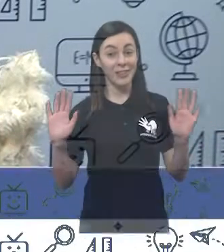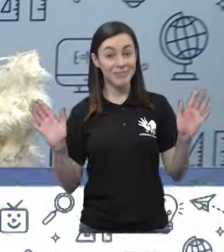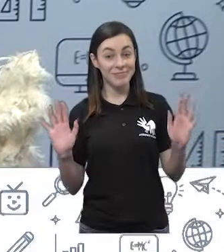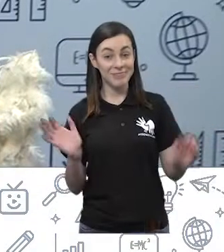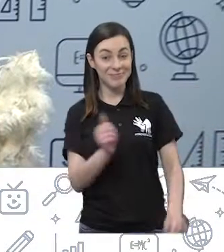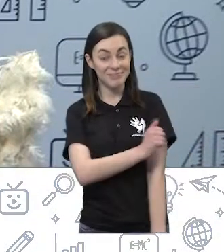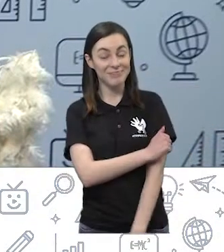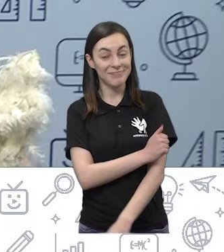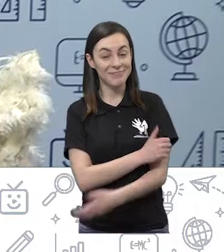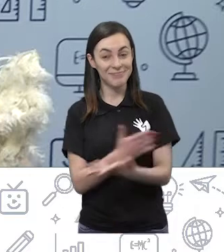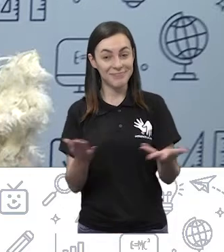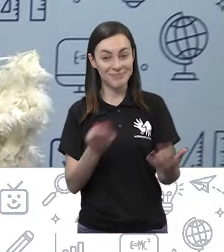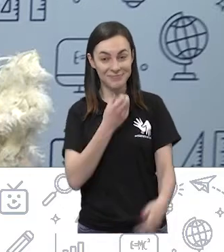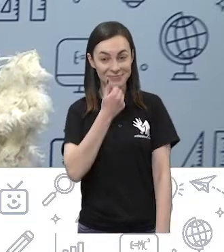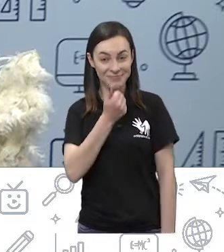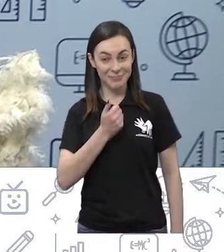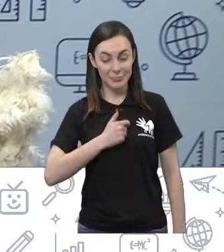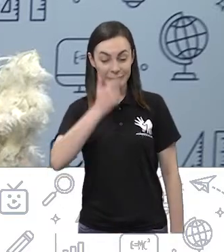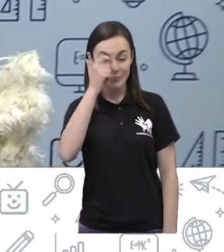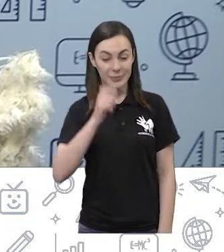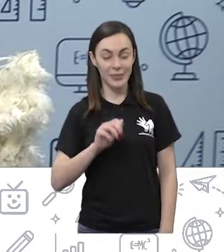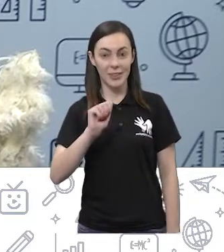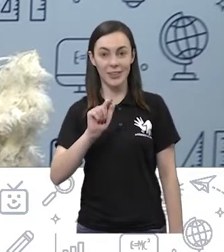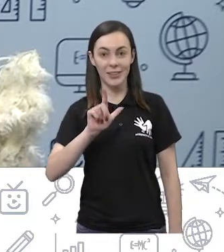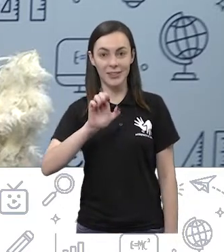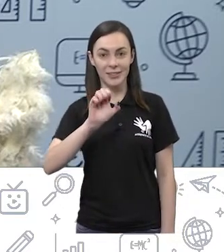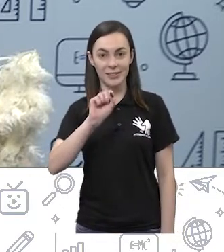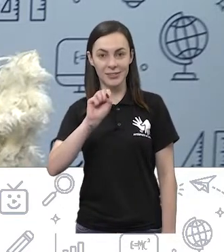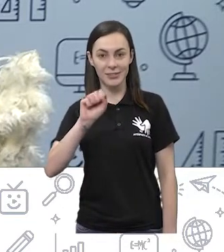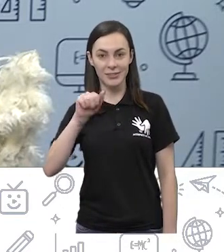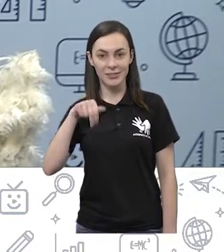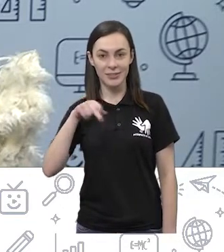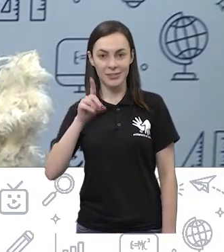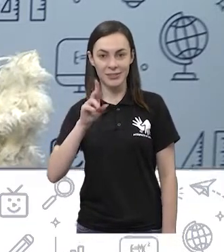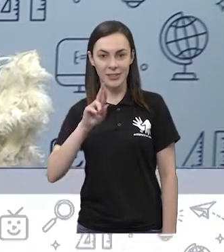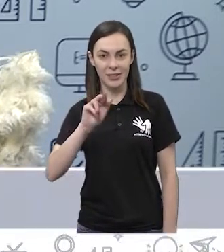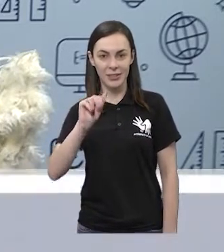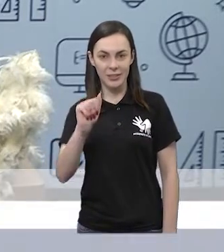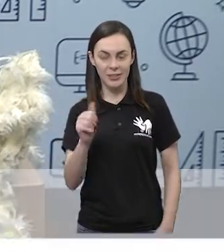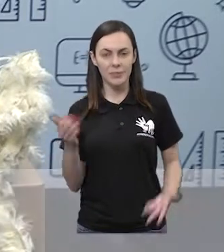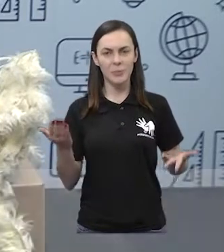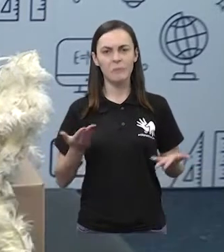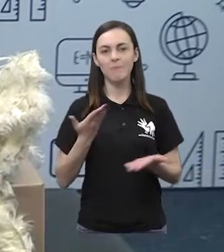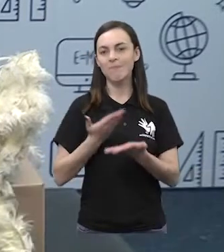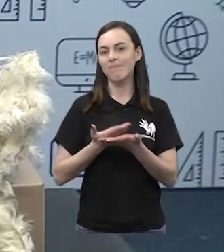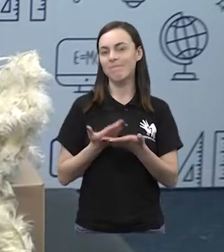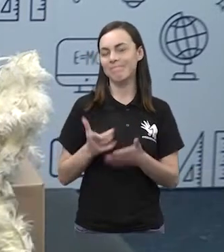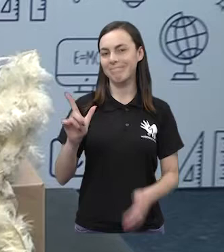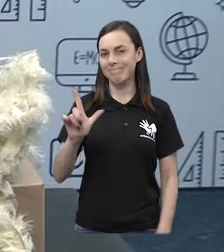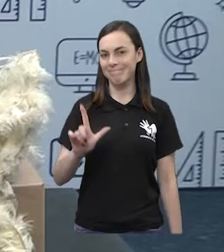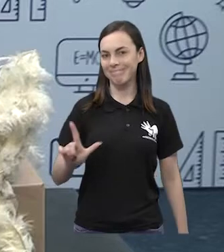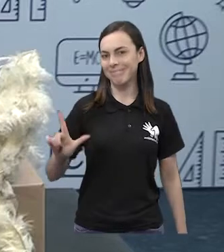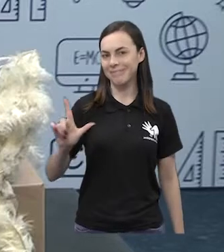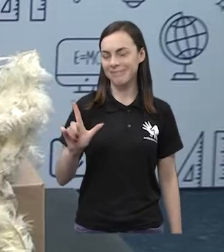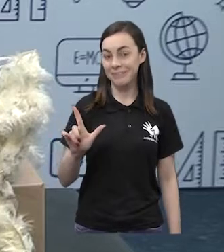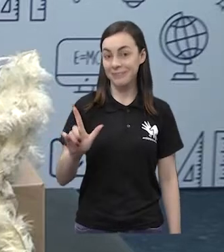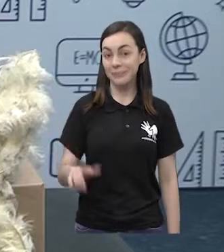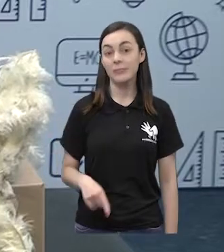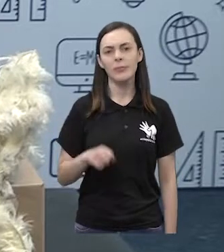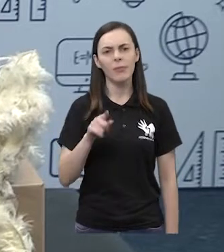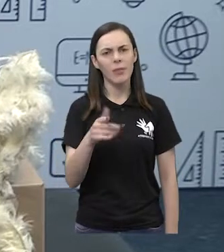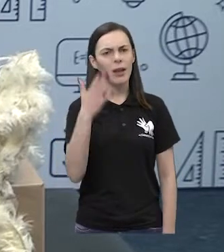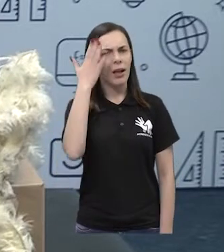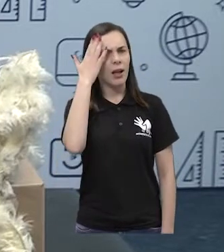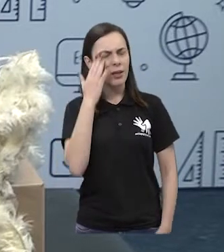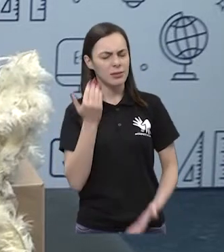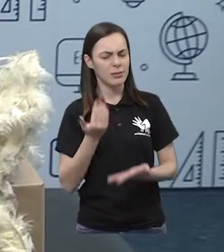Olá estudante tudo bem Eu sou a professora Alessandra e nós vamos ter aula de literatura você